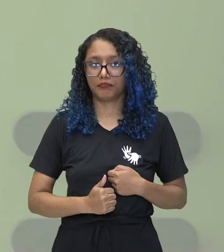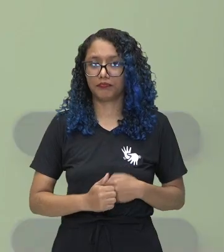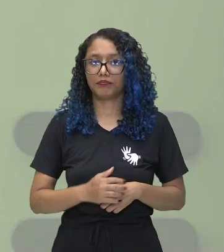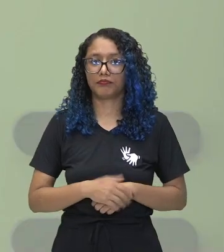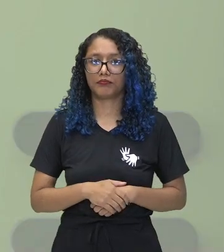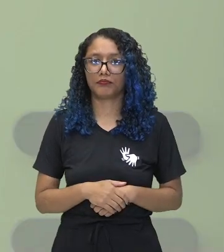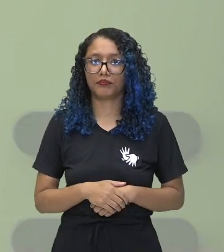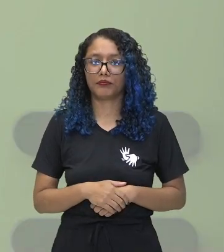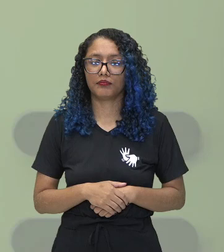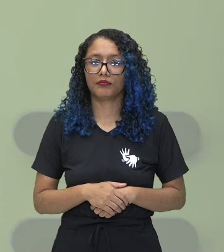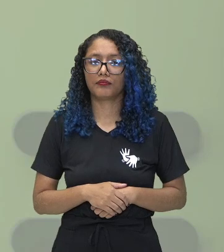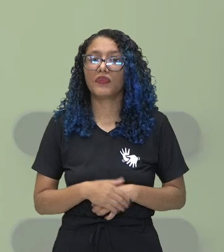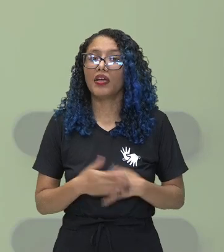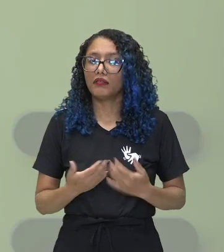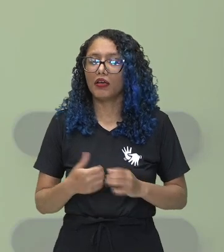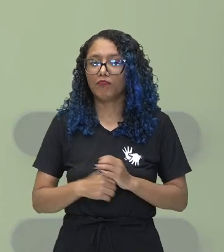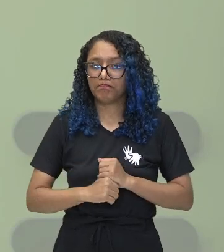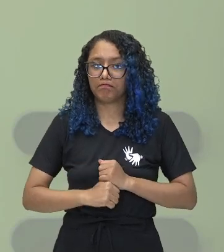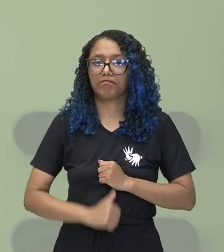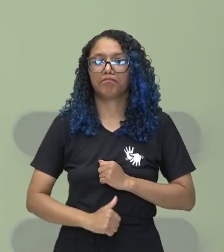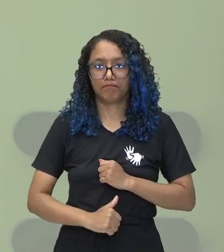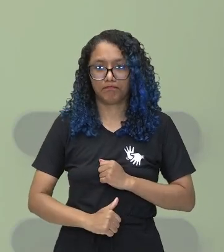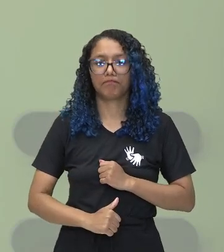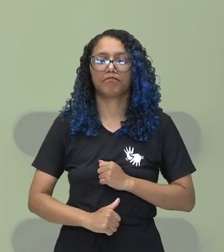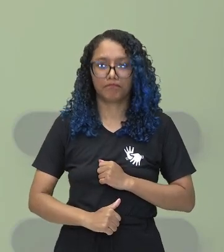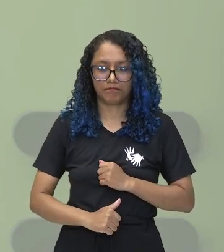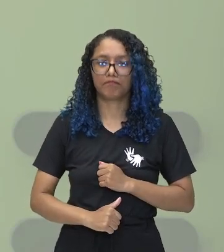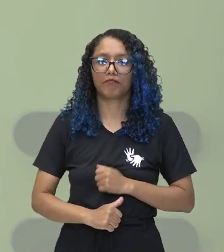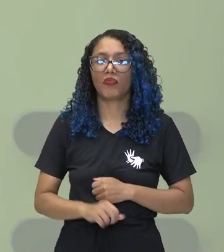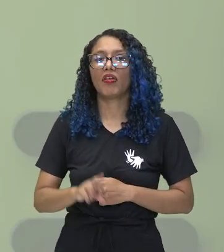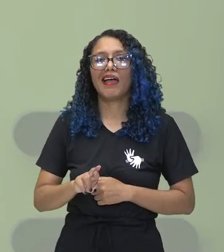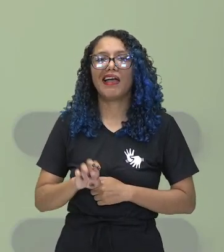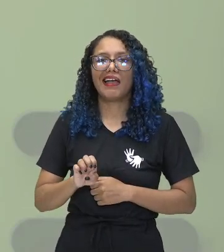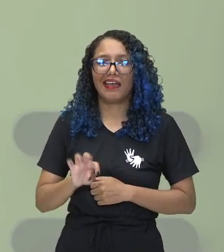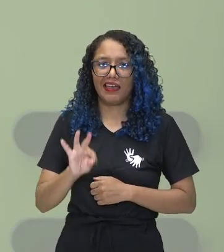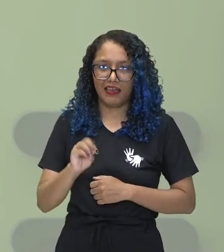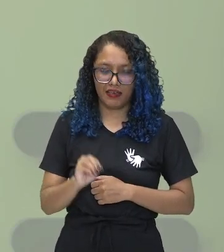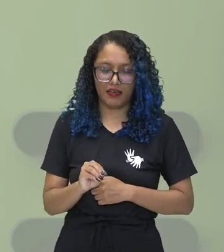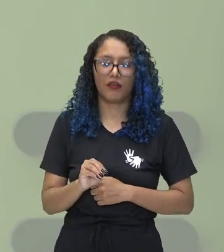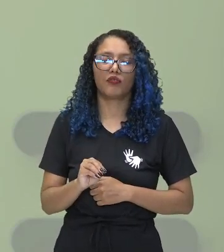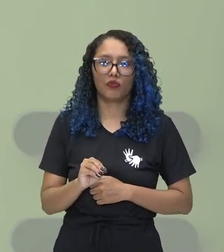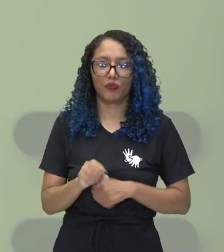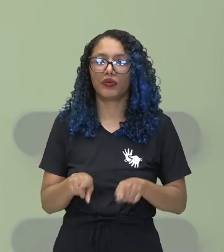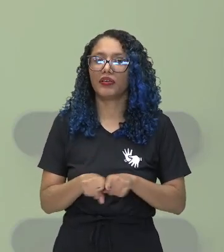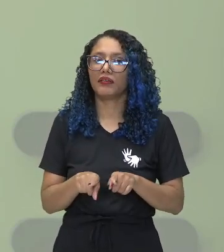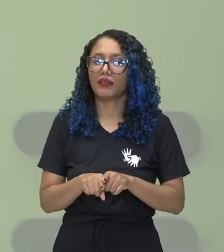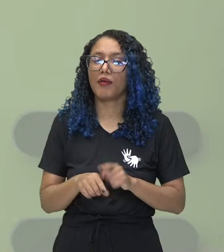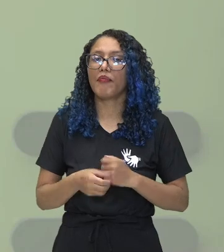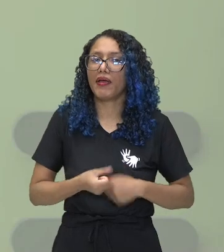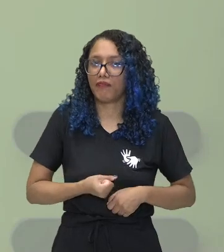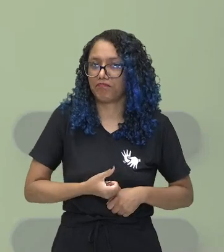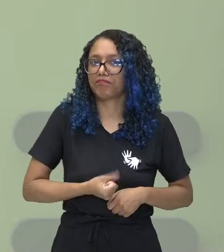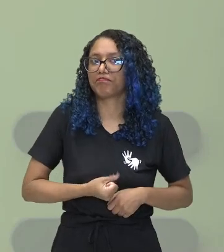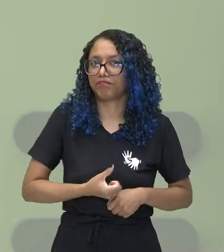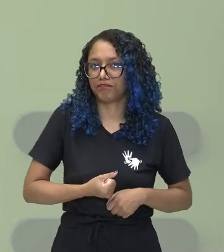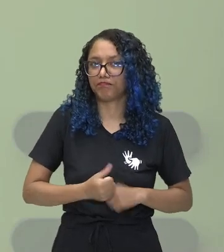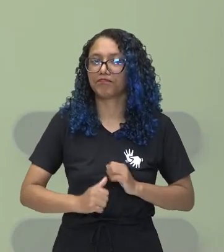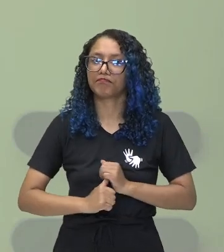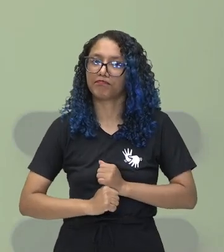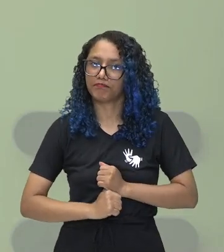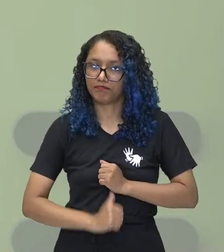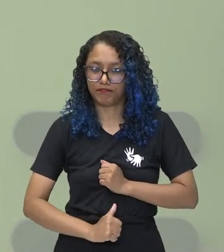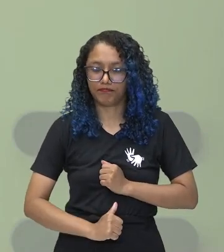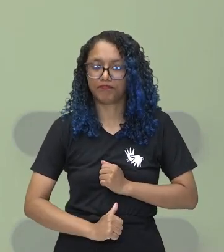vai ser eliminado pelo reto, pelo canal do reto e pelo orifício do ânus, né? São